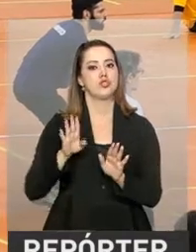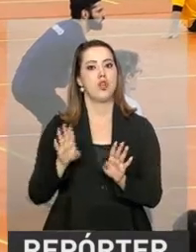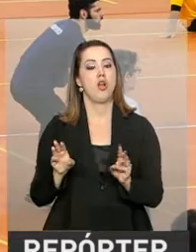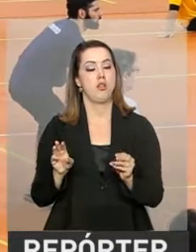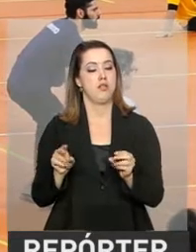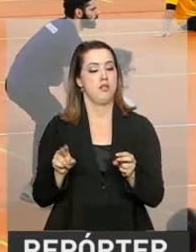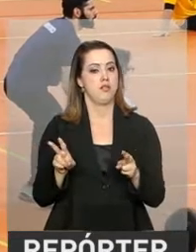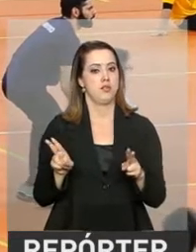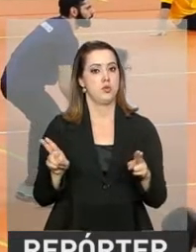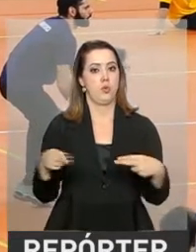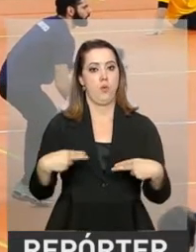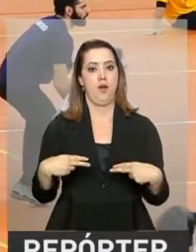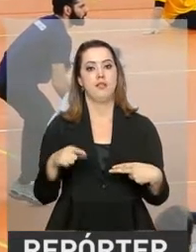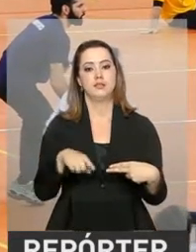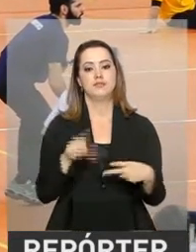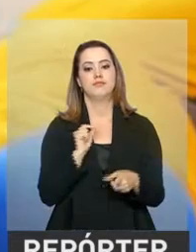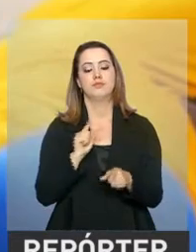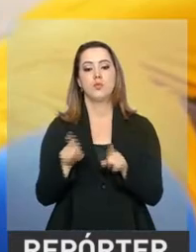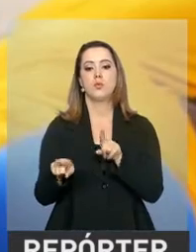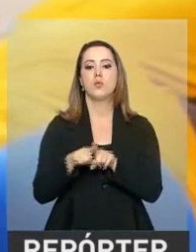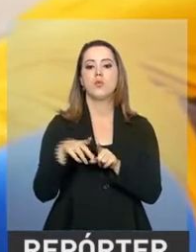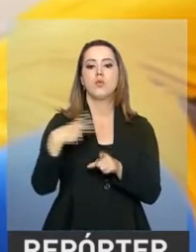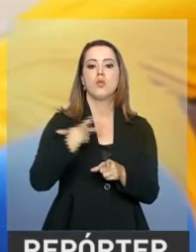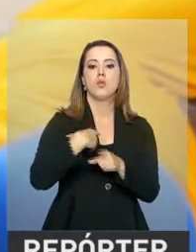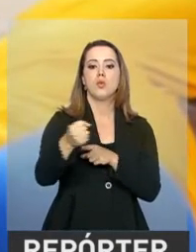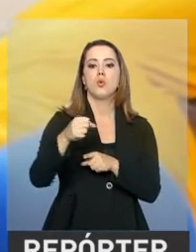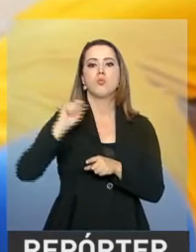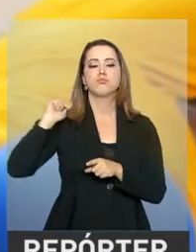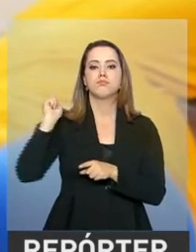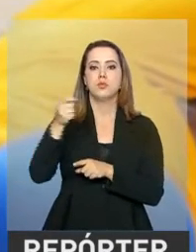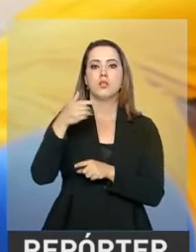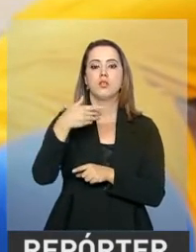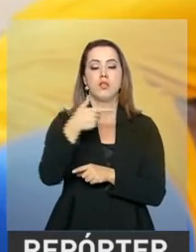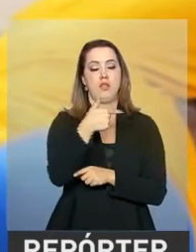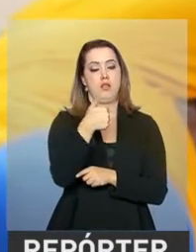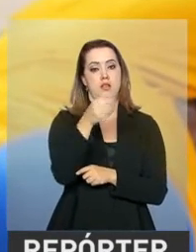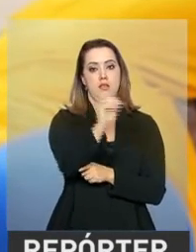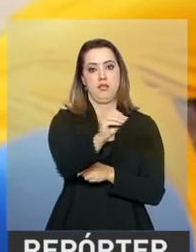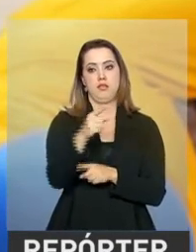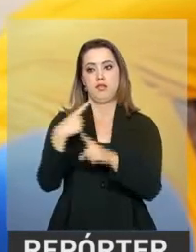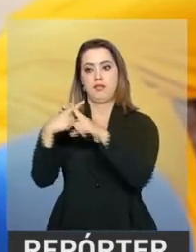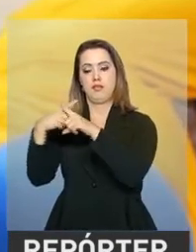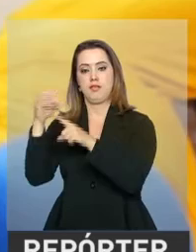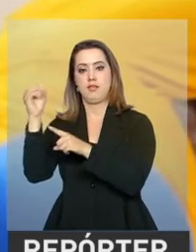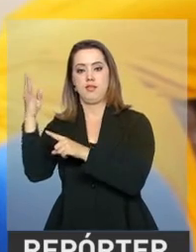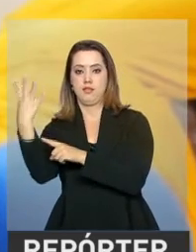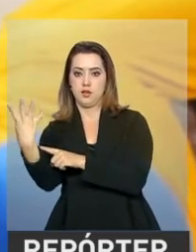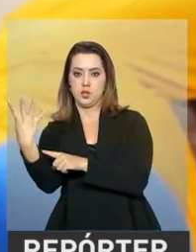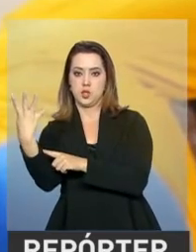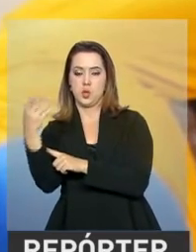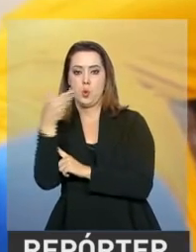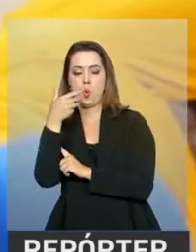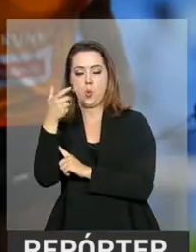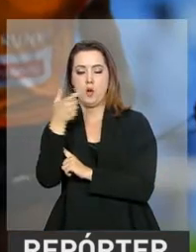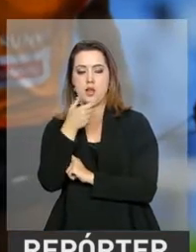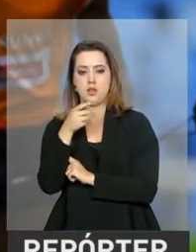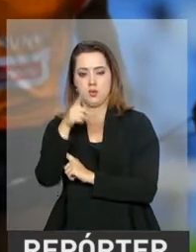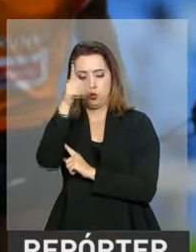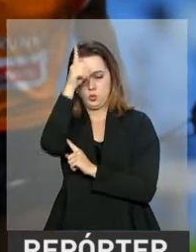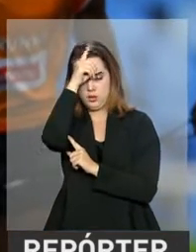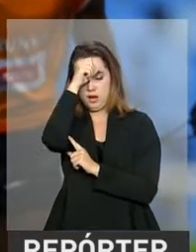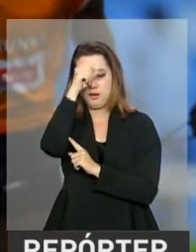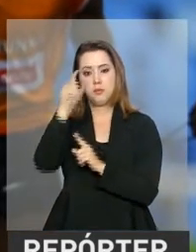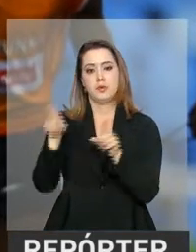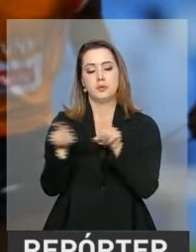No golbol masculino, Brasil ganha da Alemanha por 10 a 4 e garante 100% de aproveitamento.